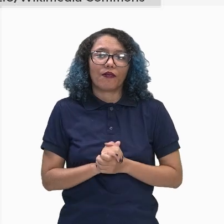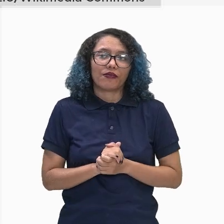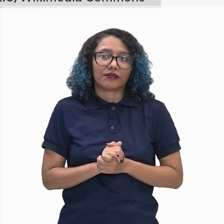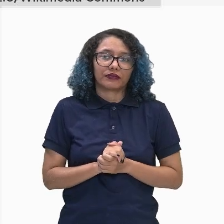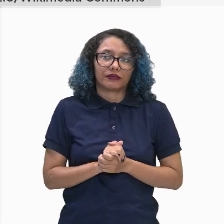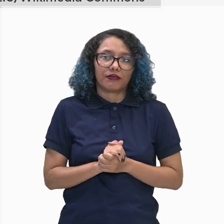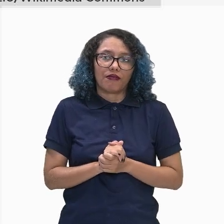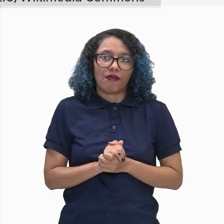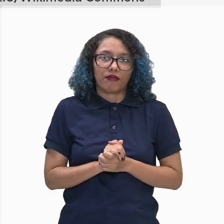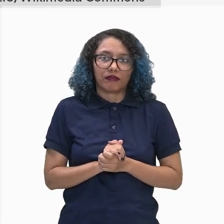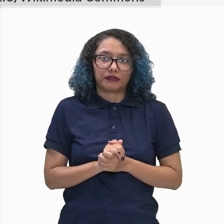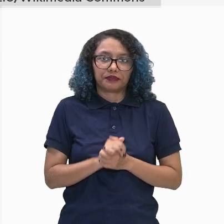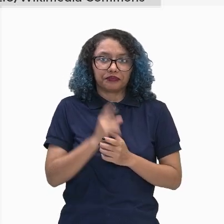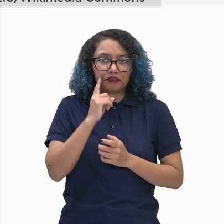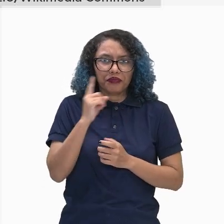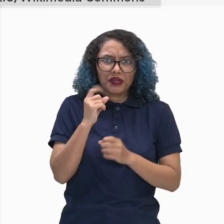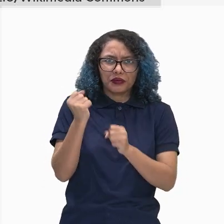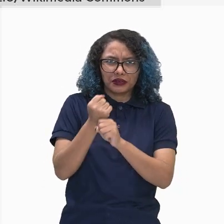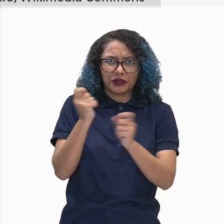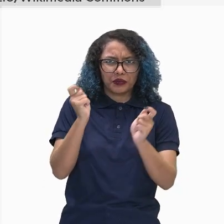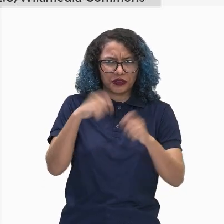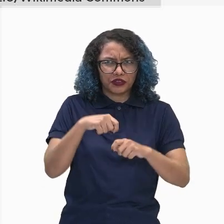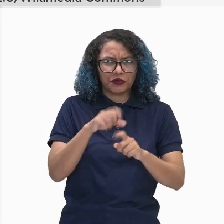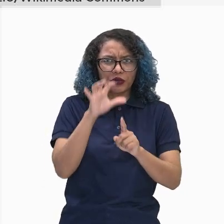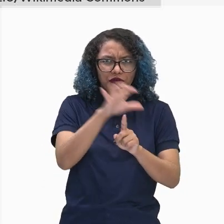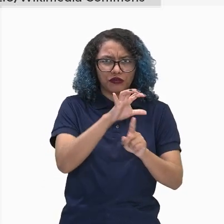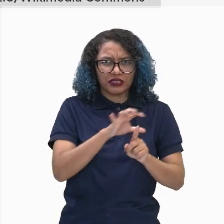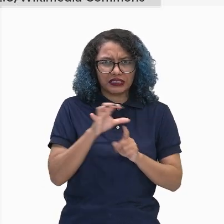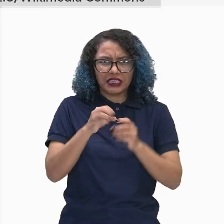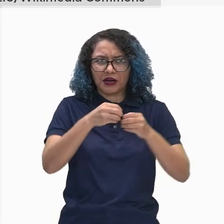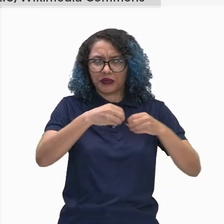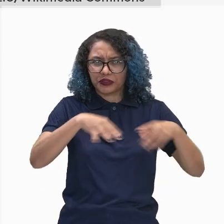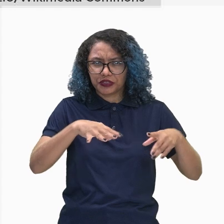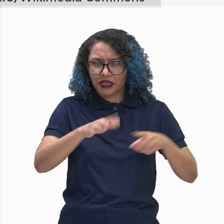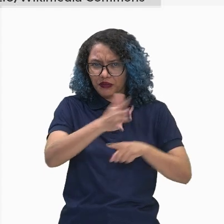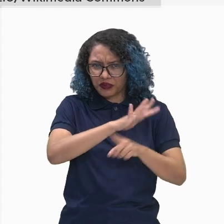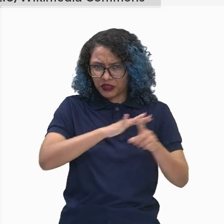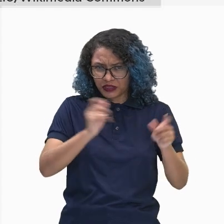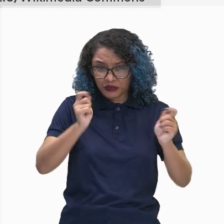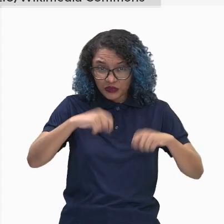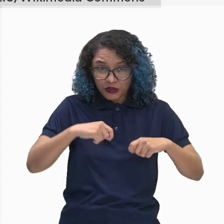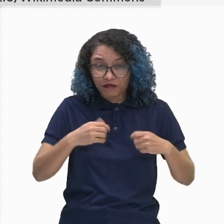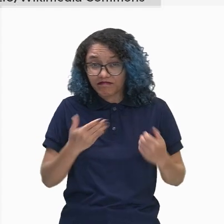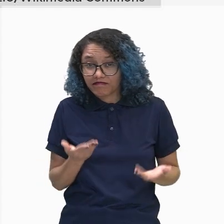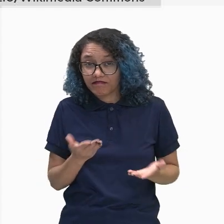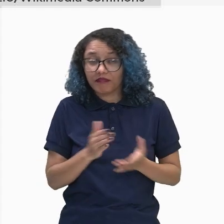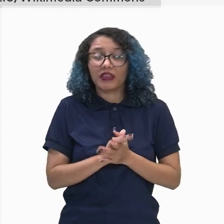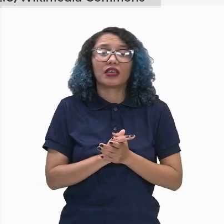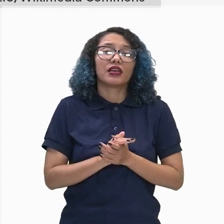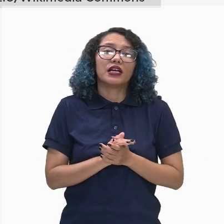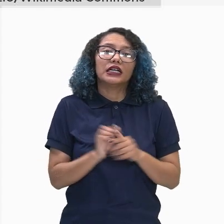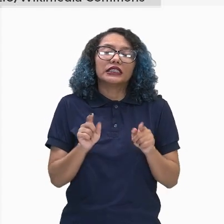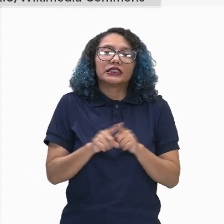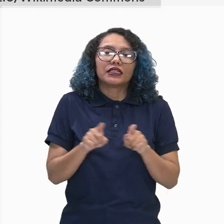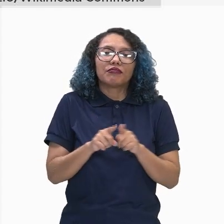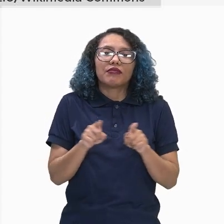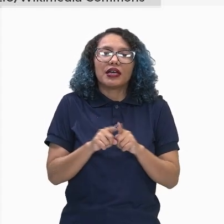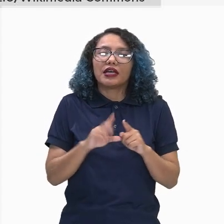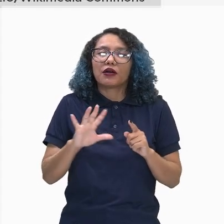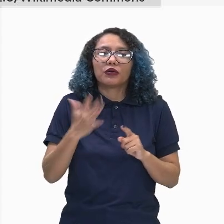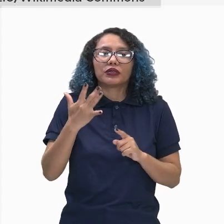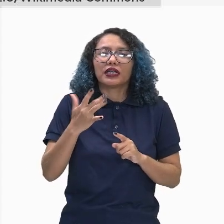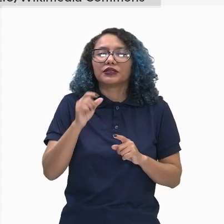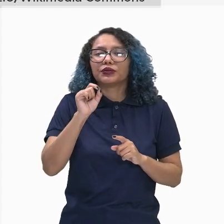essa pode impactar o meio ambiente, né? Que outros o que pode acontecer, né, quando a gente tem